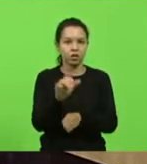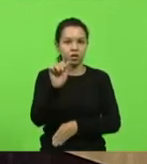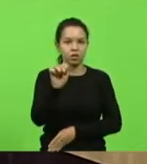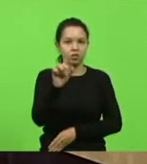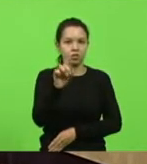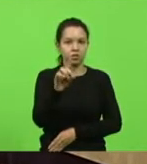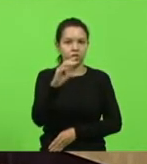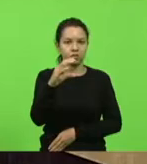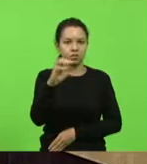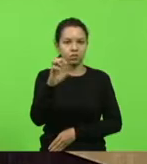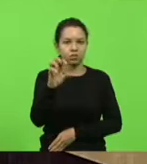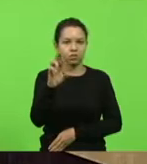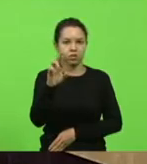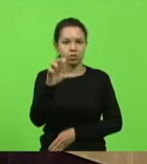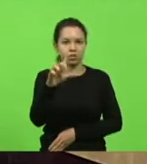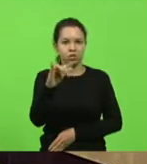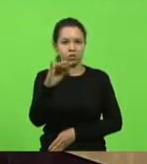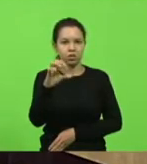Ferreira Juniors